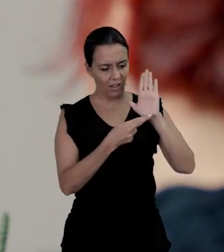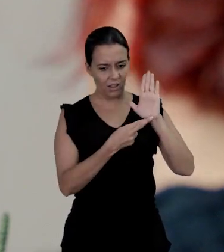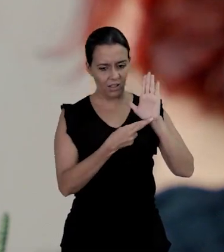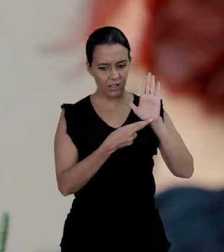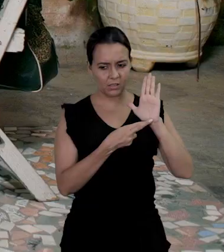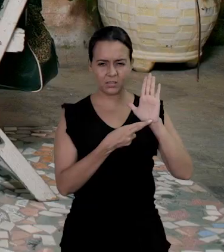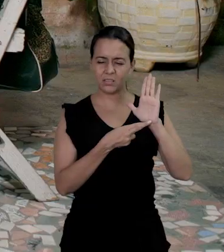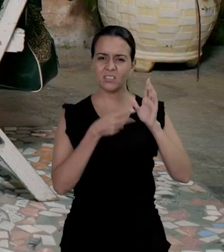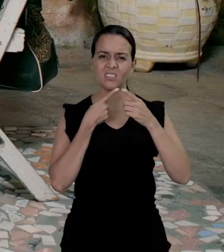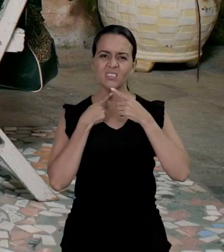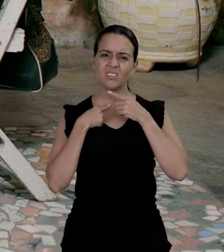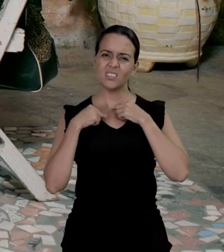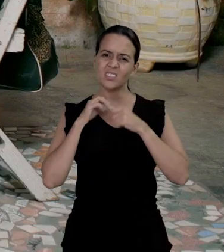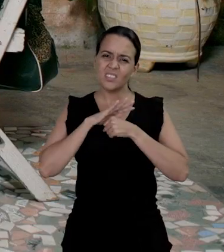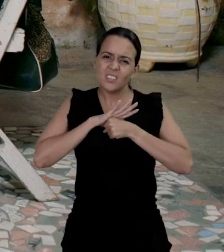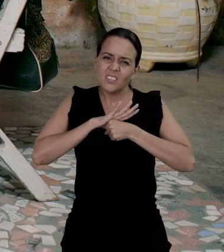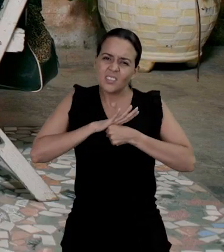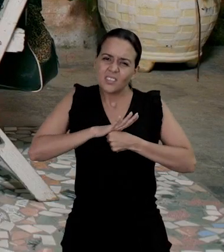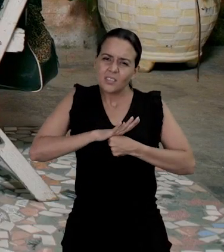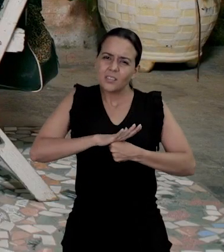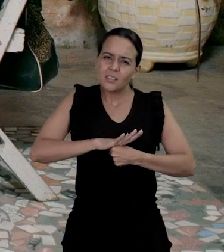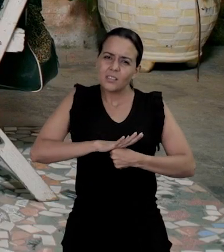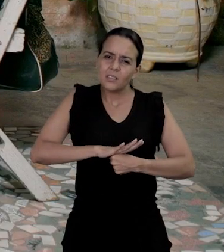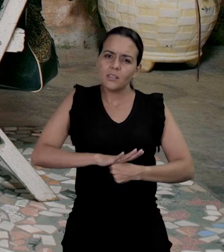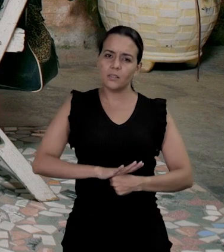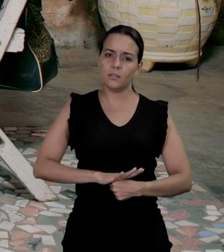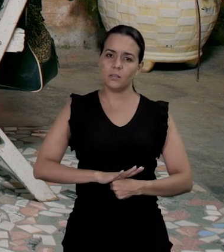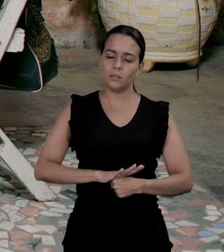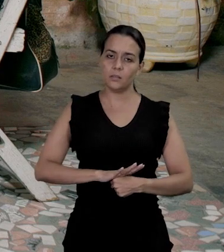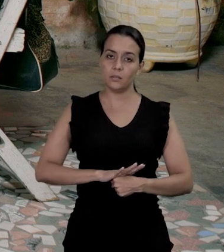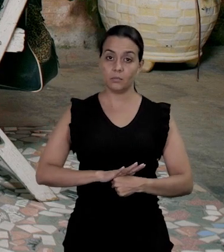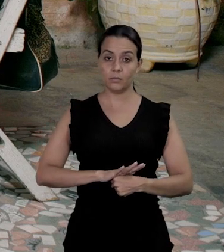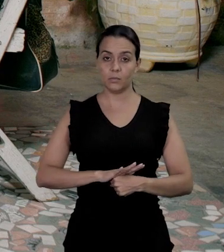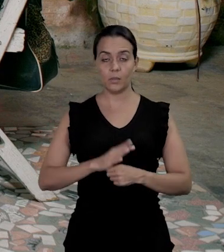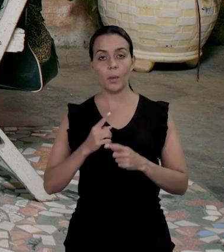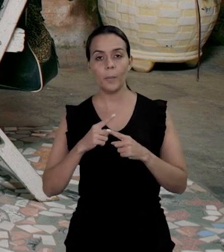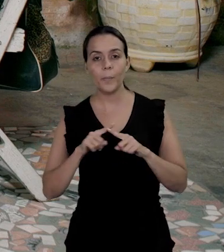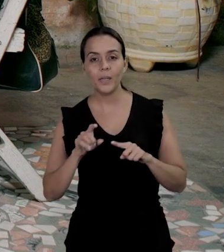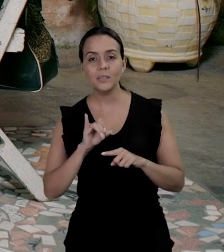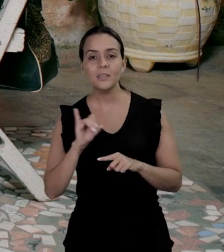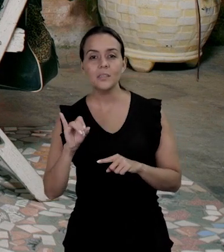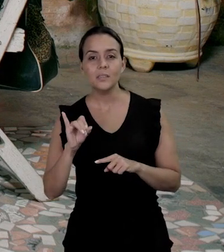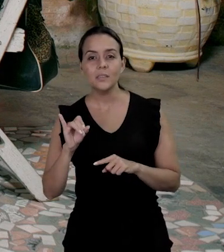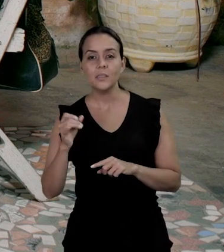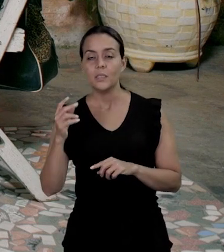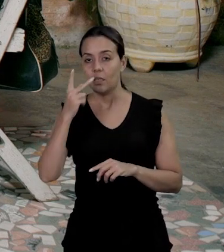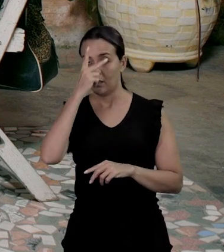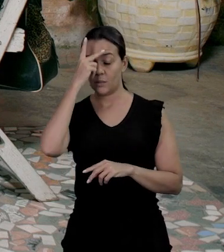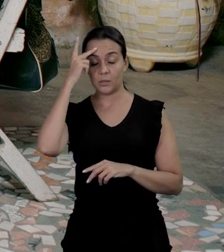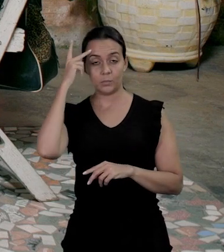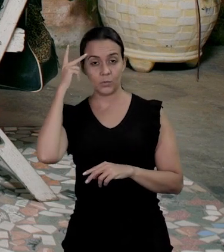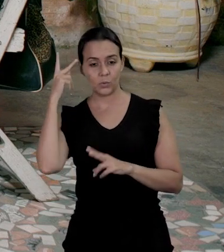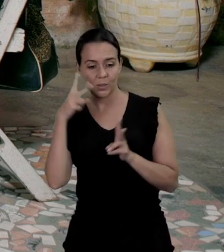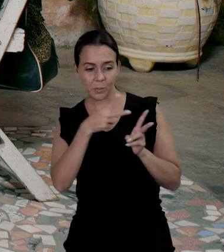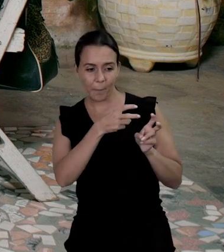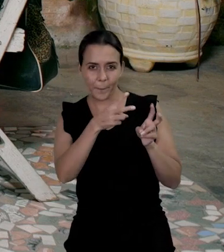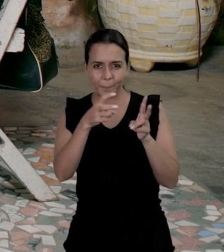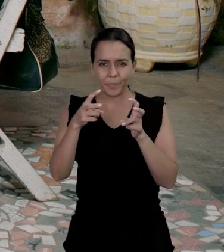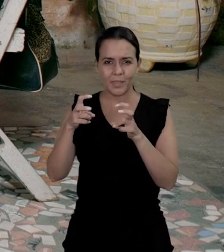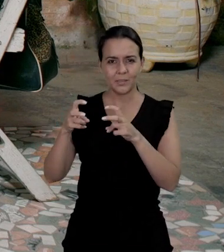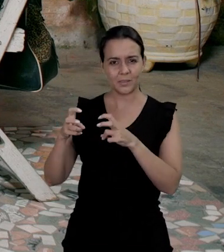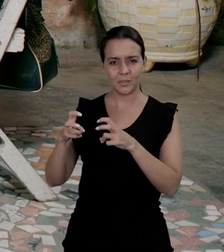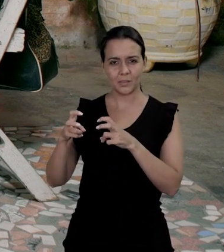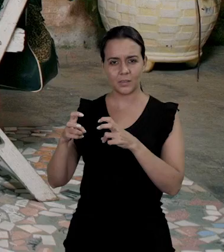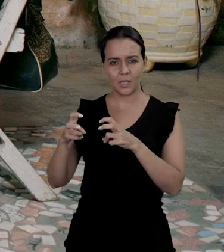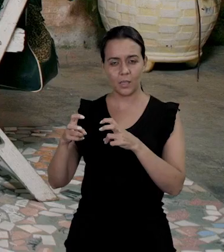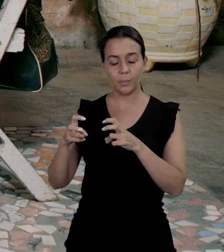identificação. Eu acho que conforme a gente vai tendo maior visibilidade, as pessoas vão conseguindo se manifestar melhor. E